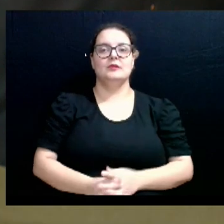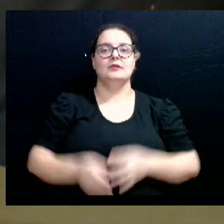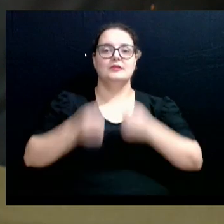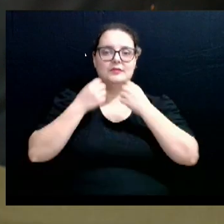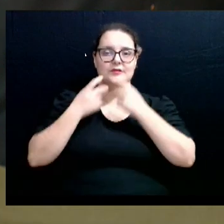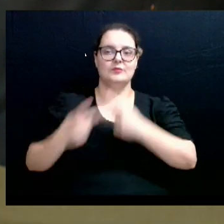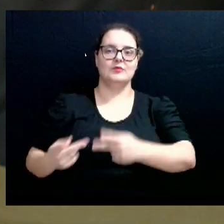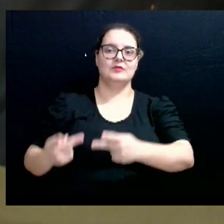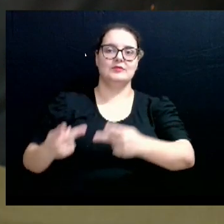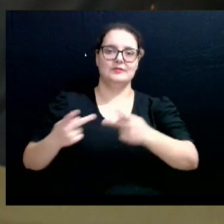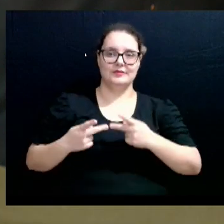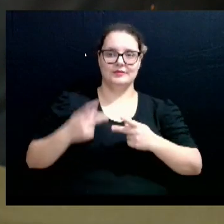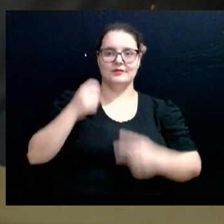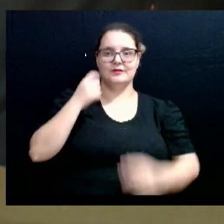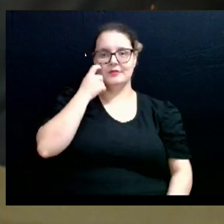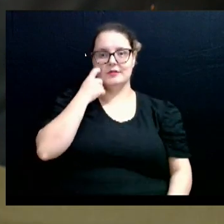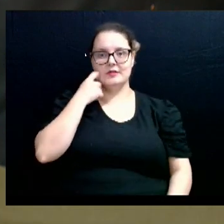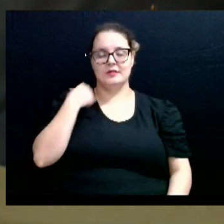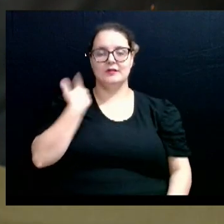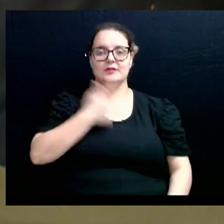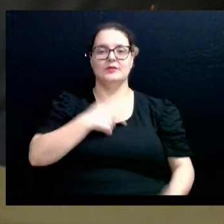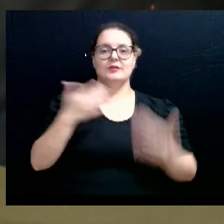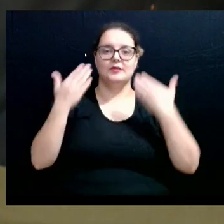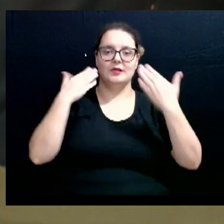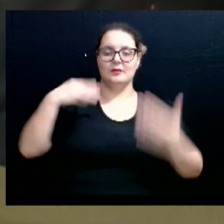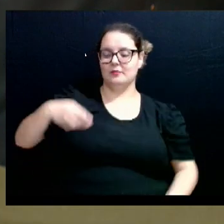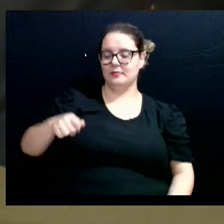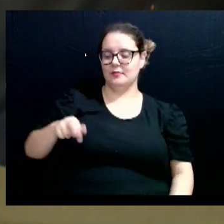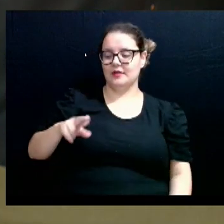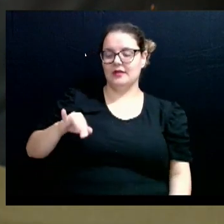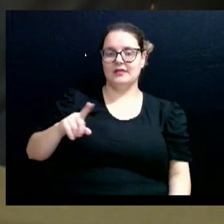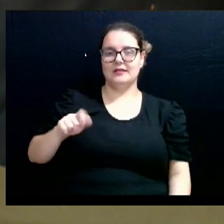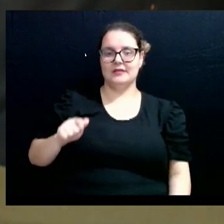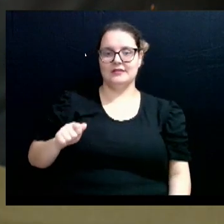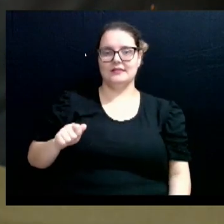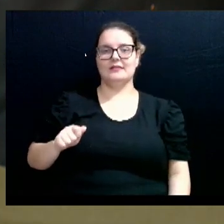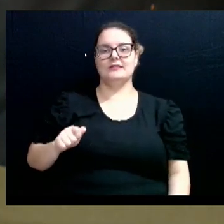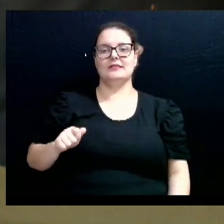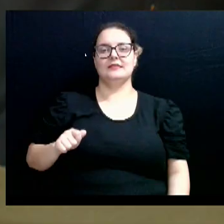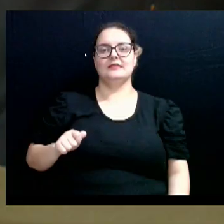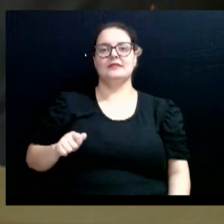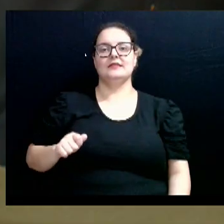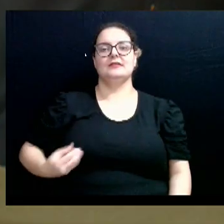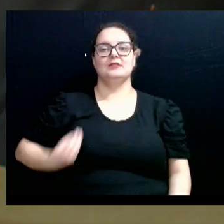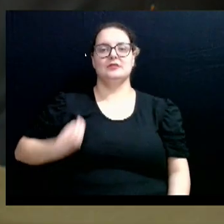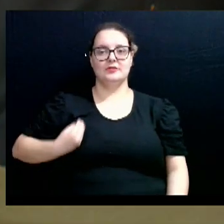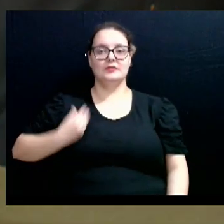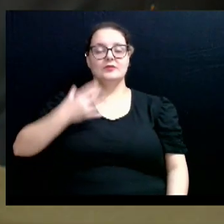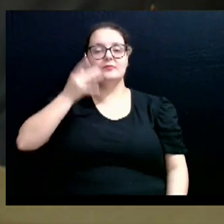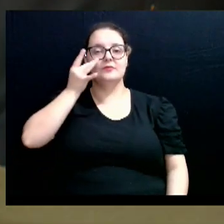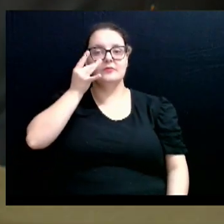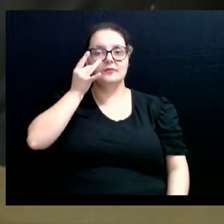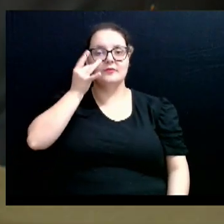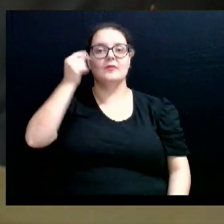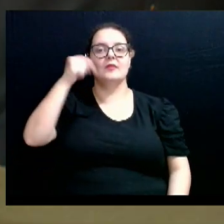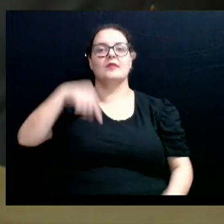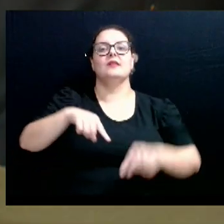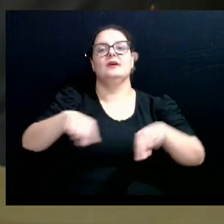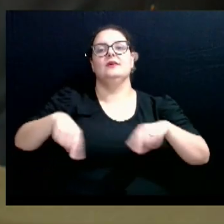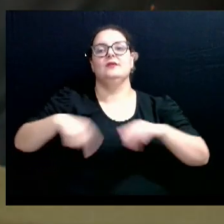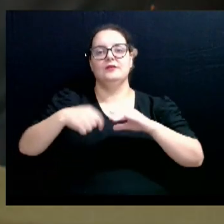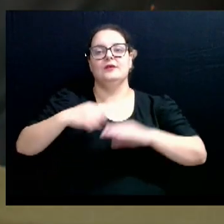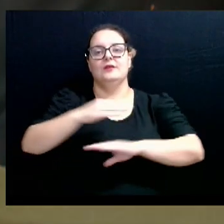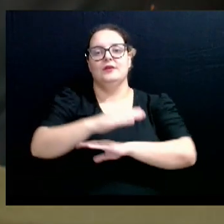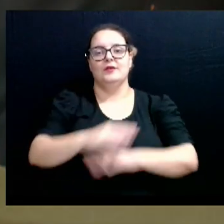nossa psicóloga Marisa Córdoba Amarantes. Ela está presente com a gente aqui no estúdio. Seja